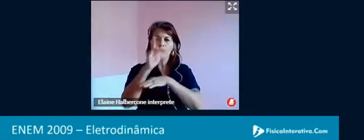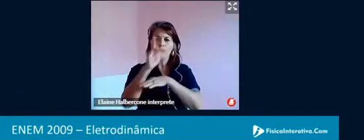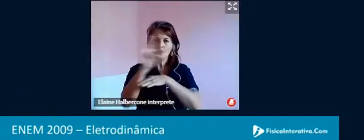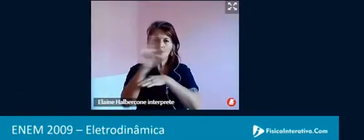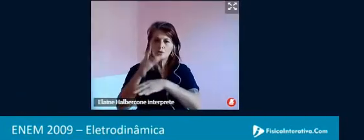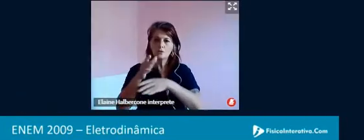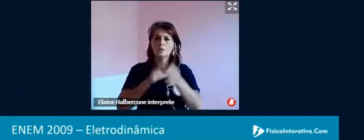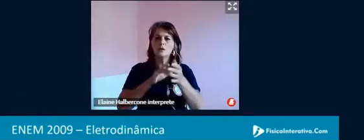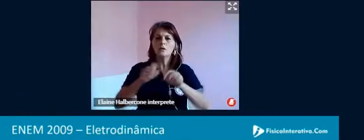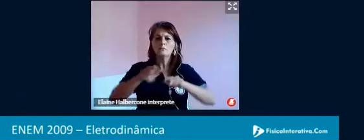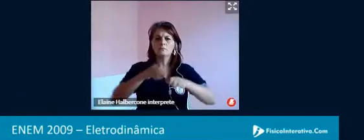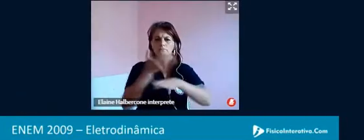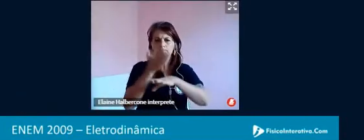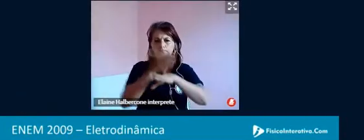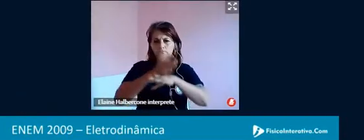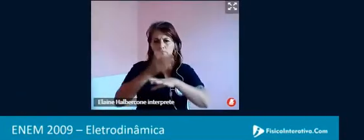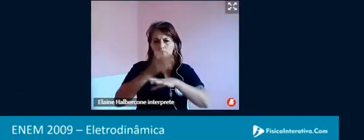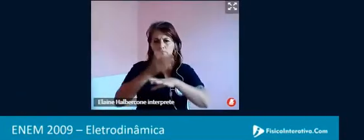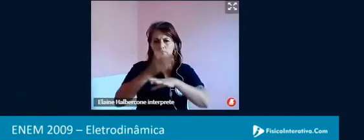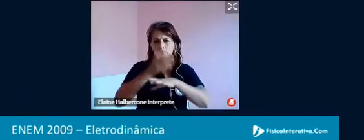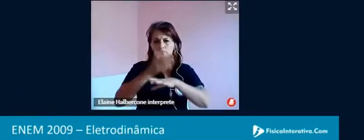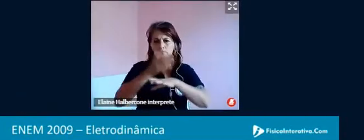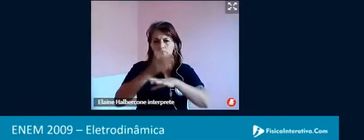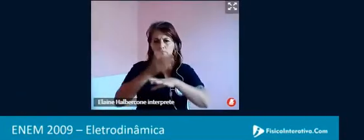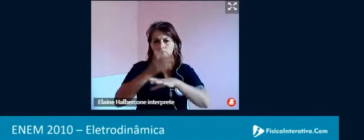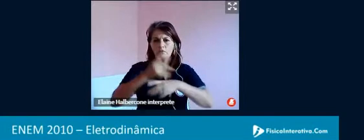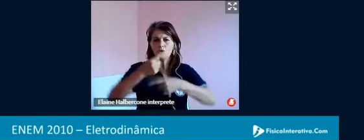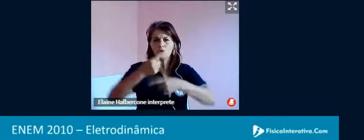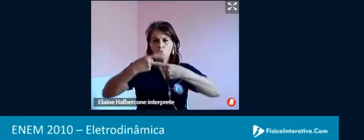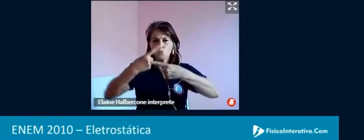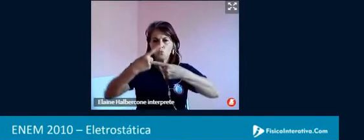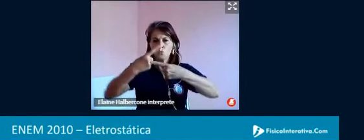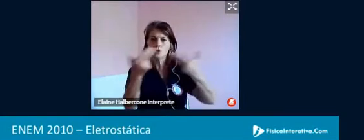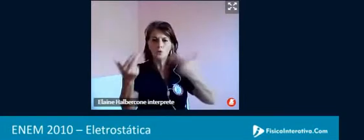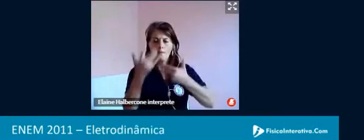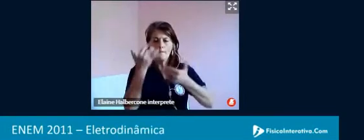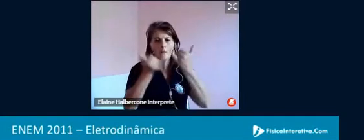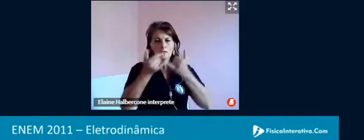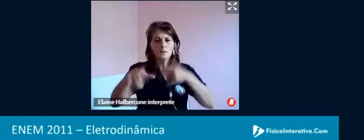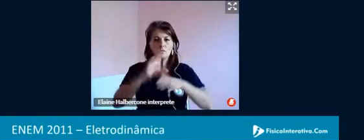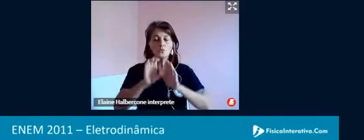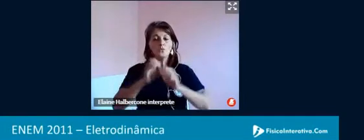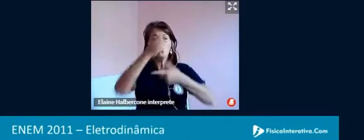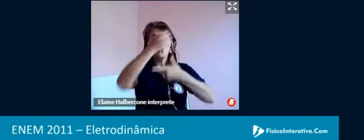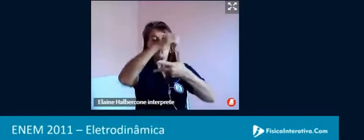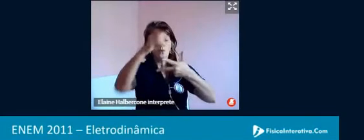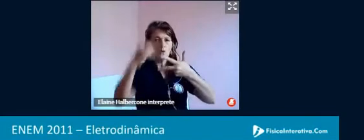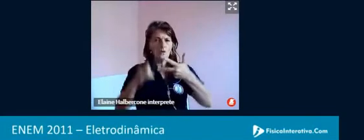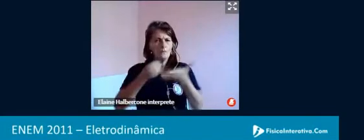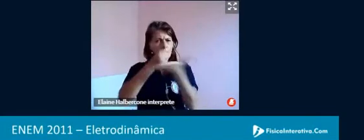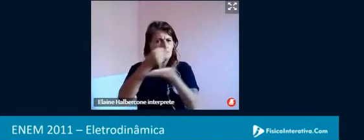um circuito muito parecido com esse. Tá? Também está comentado em vídeo essa questão lá. Então, o